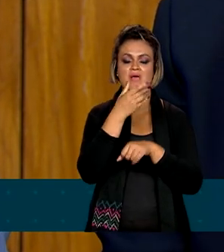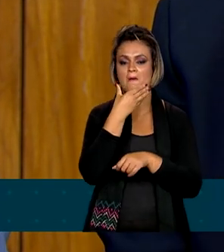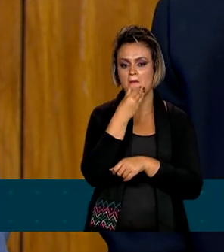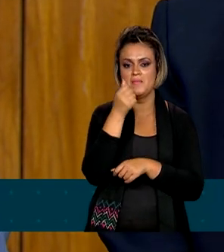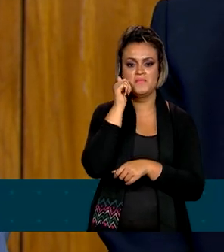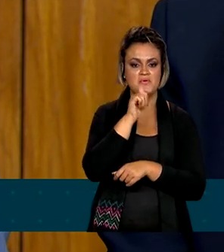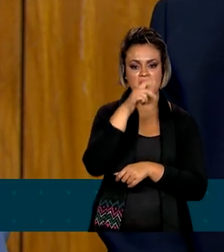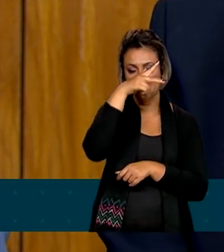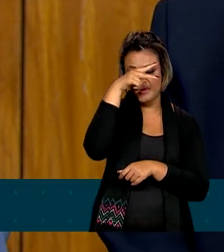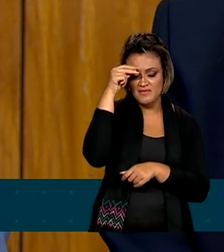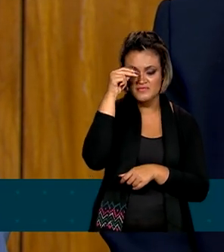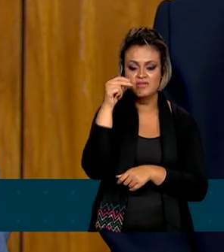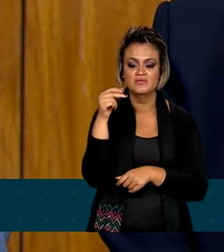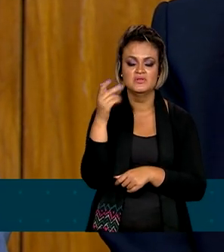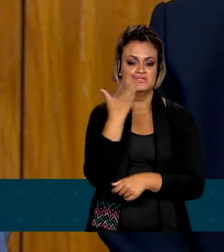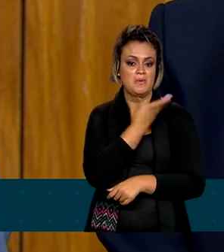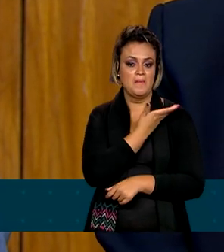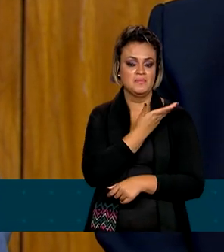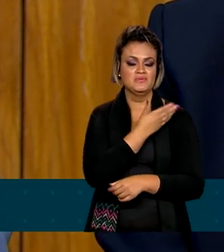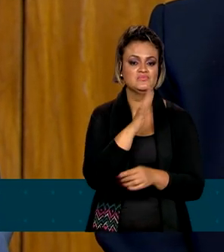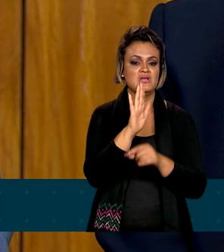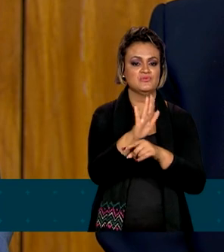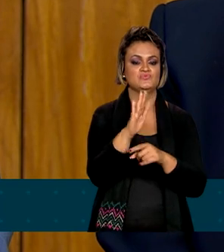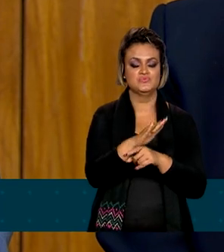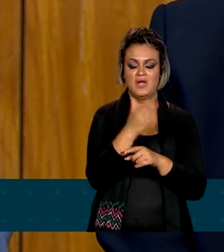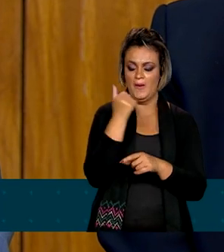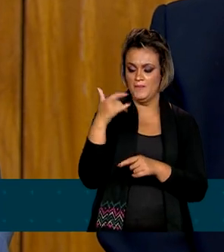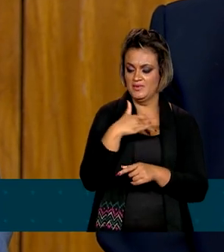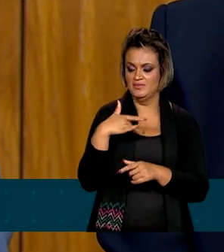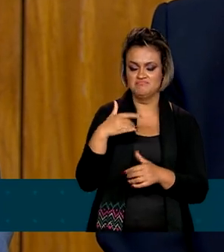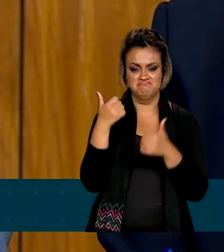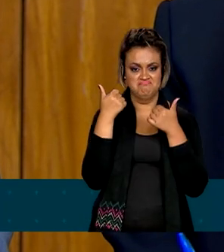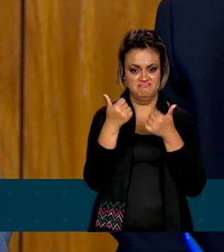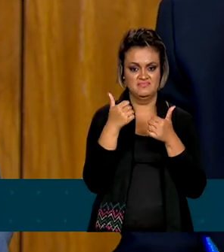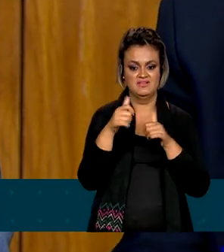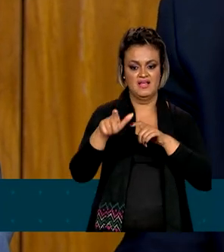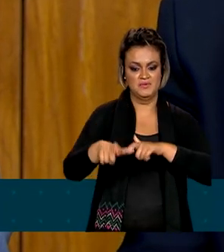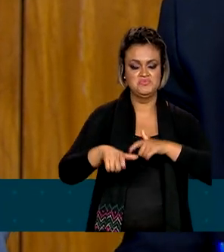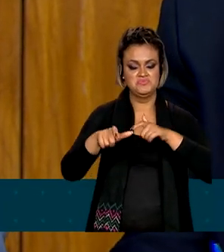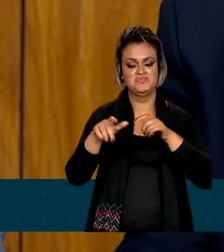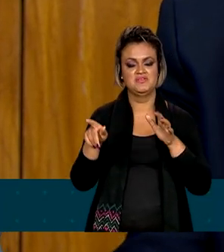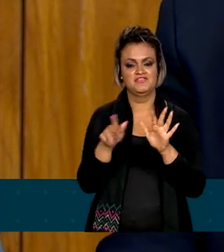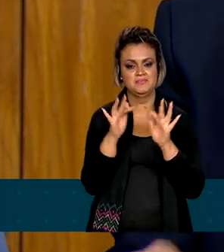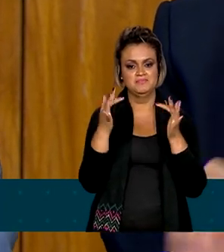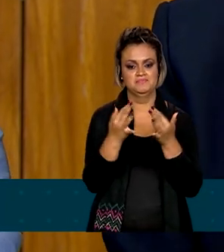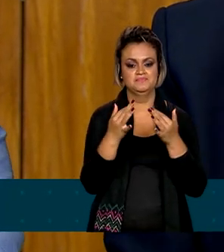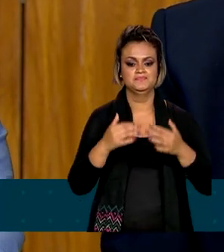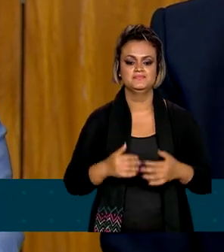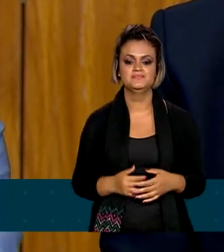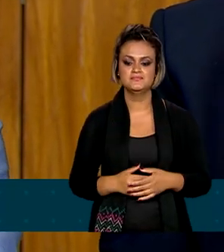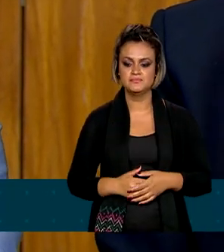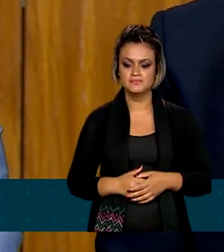prefeitas e prefeitos amigos da alimentação saudável e da agricultura familiar.